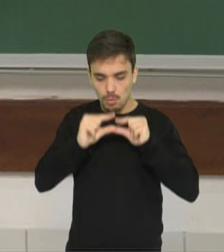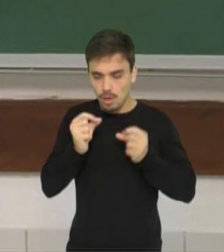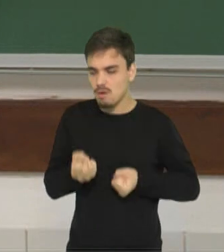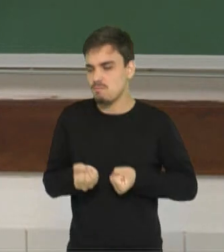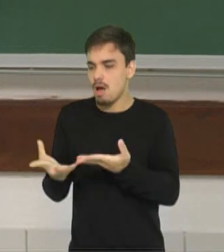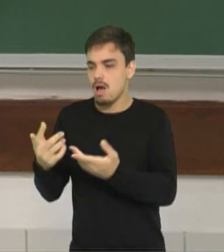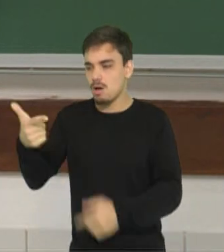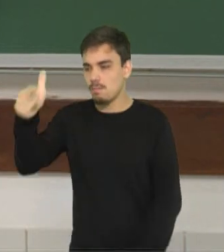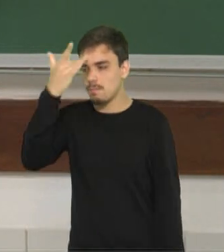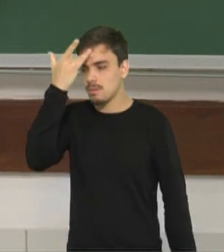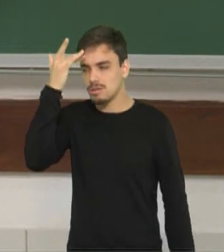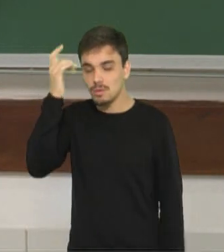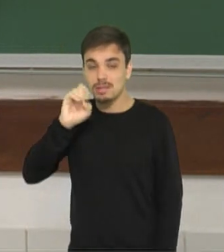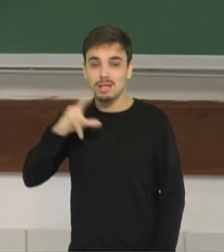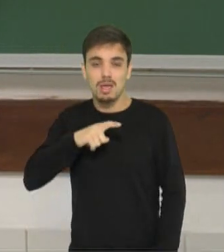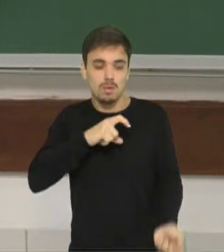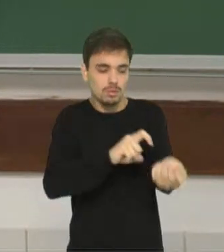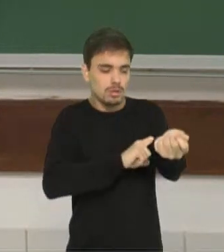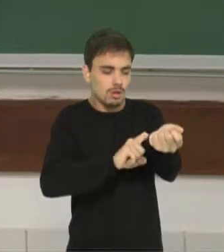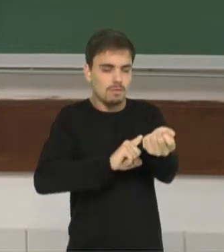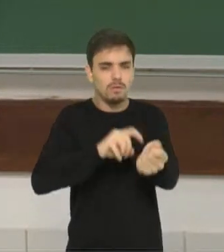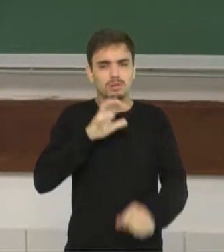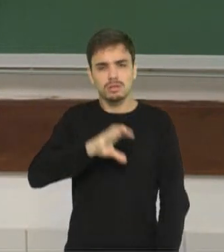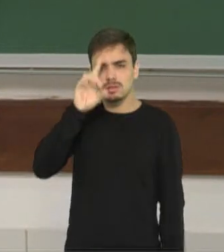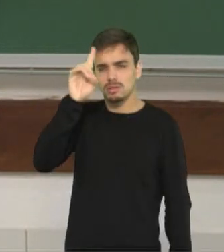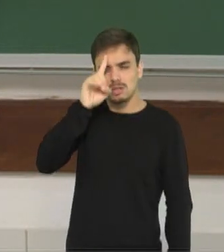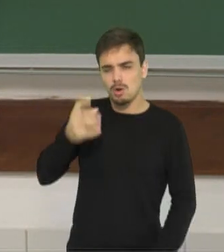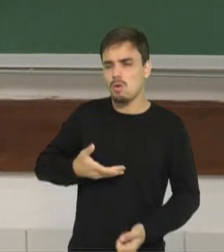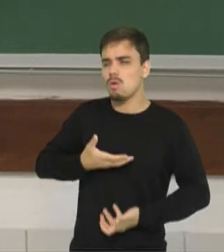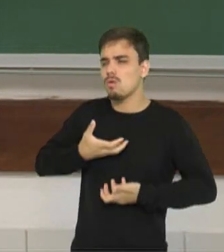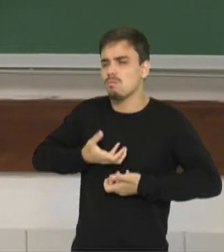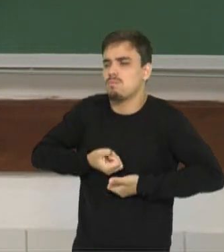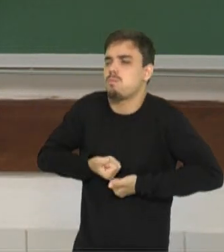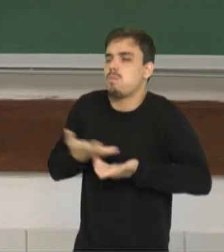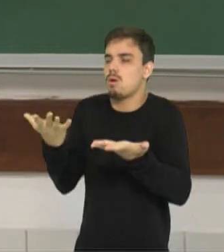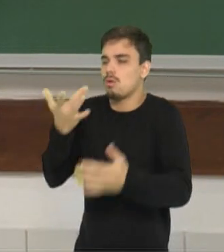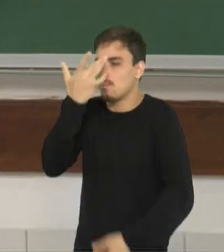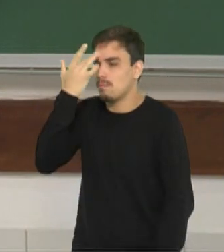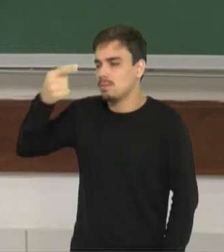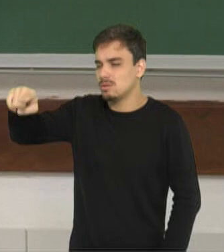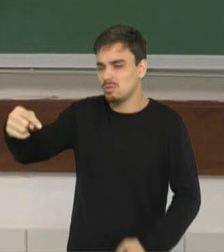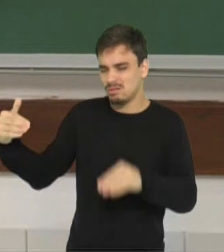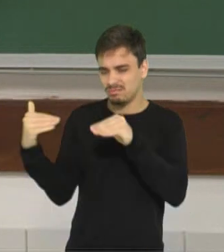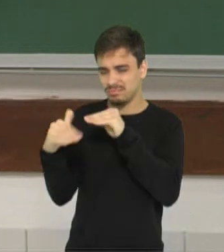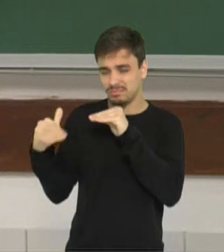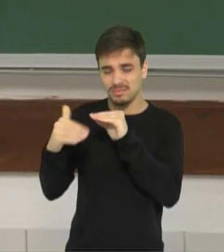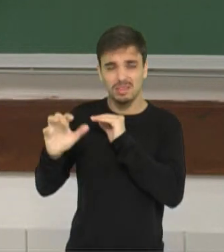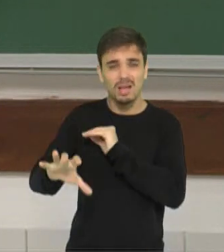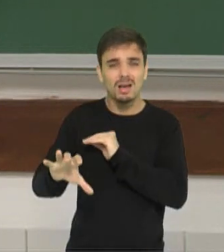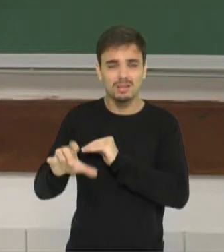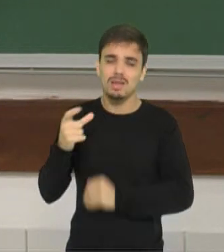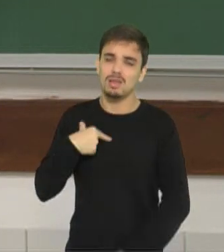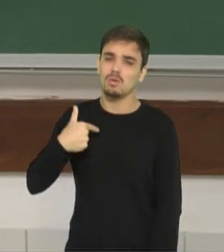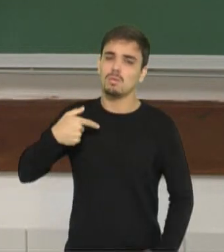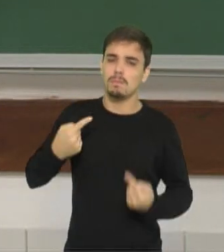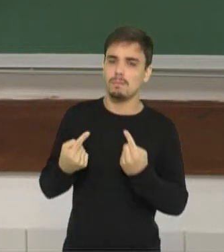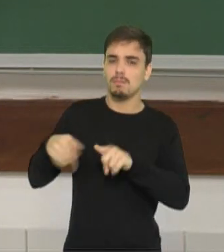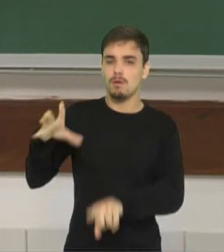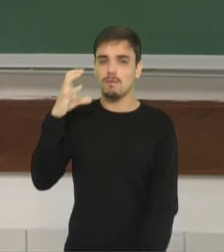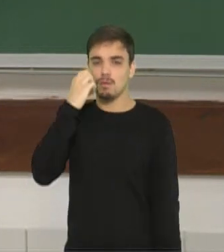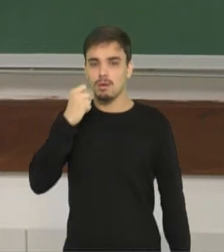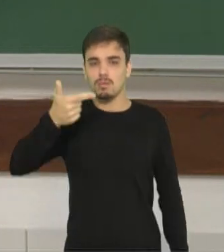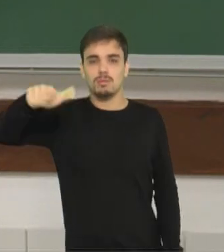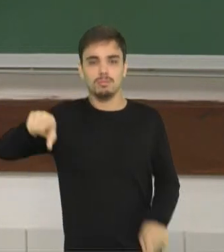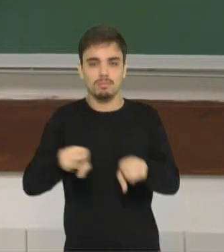Se eu estou nervosa aquele dia, estou com algum problema e eu começo a descarregar em outras pessoas que não tem nada a ver com isso, eu acabo magoando as pessoas e